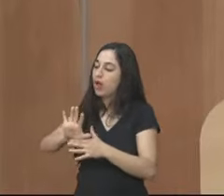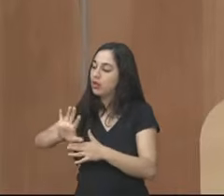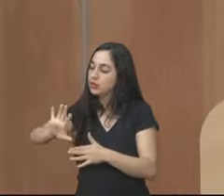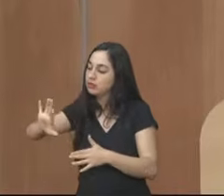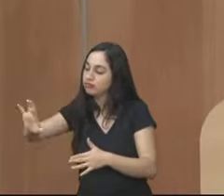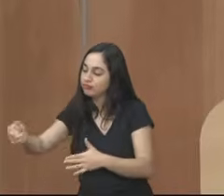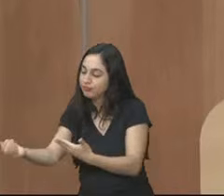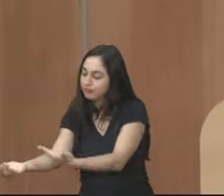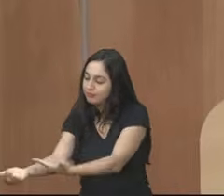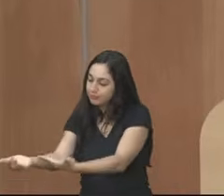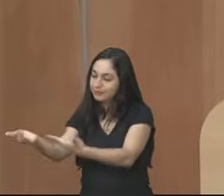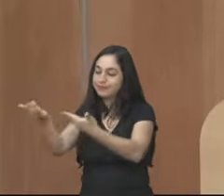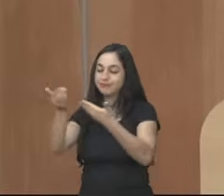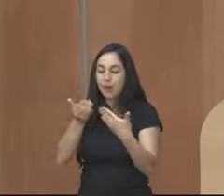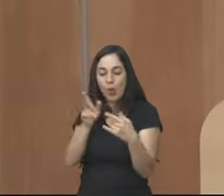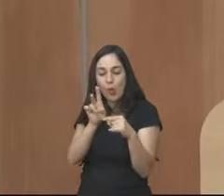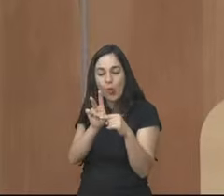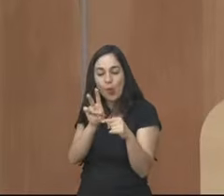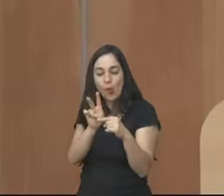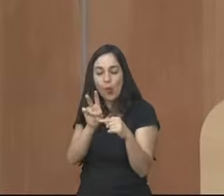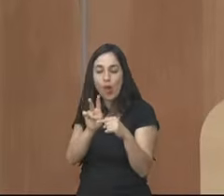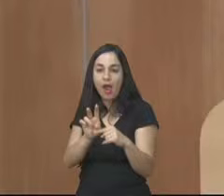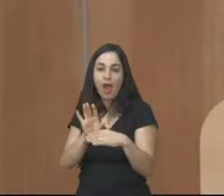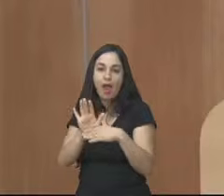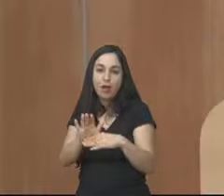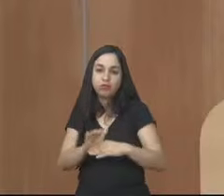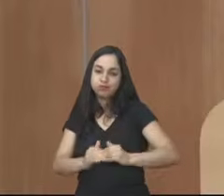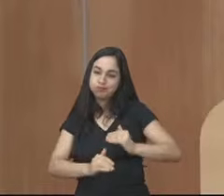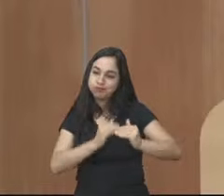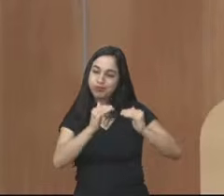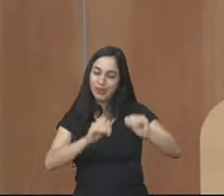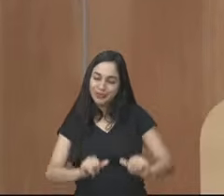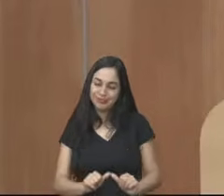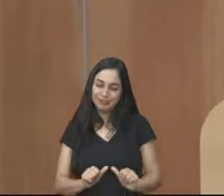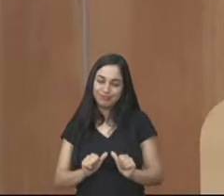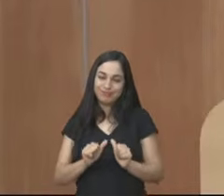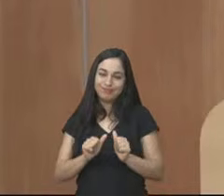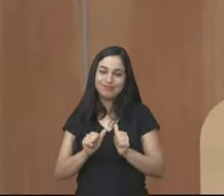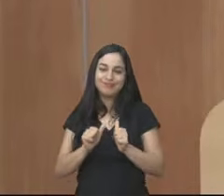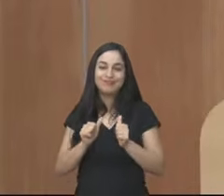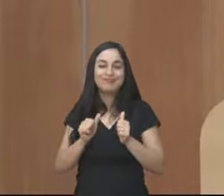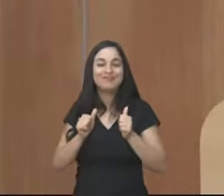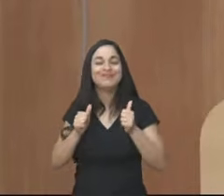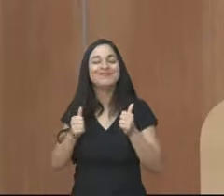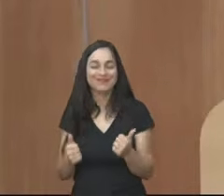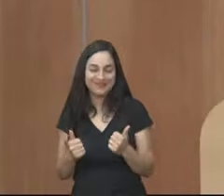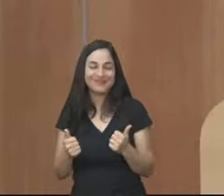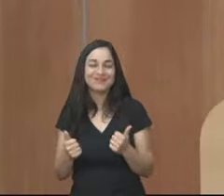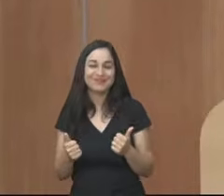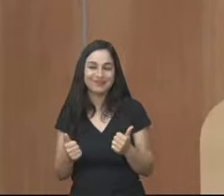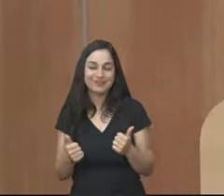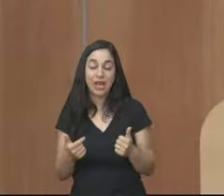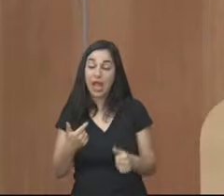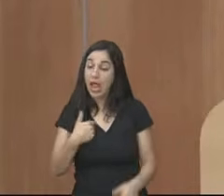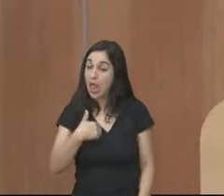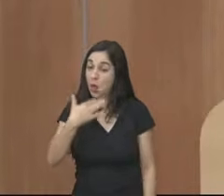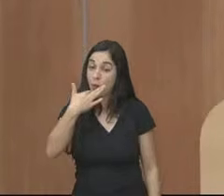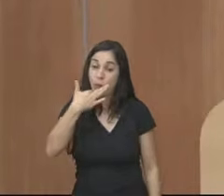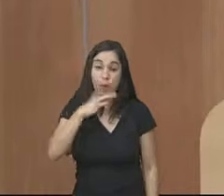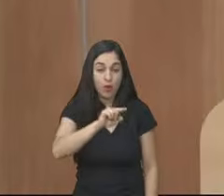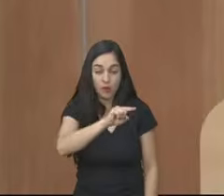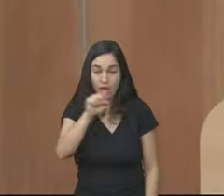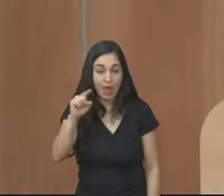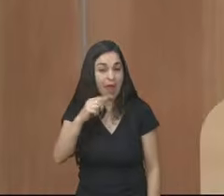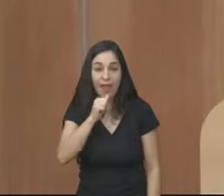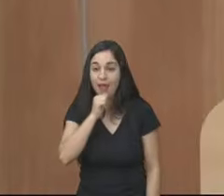e deram um novo sentido para elas. Eu não conheço, confesso para vocês, mas vai faltar oportunidade, eu vou lá